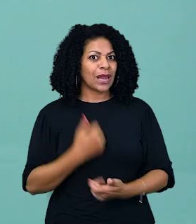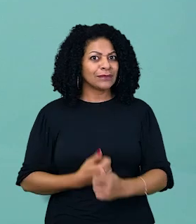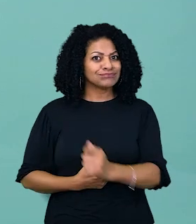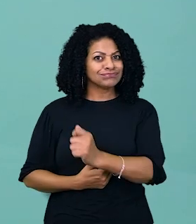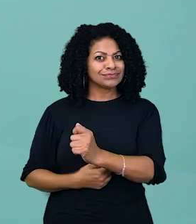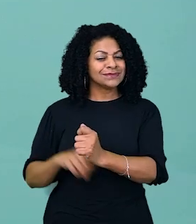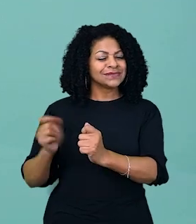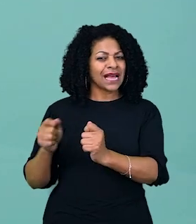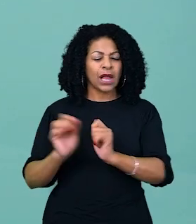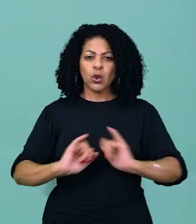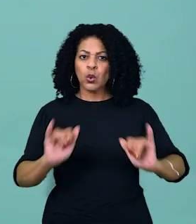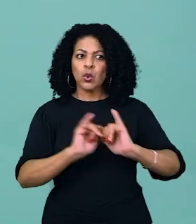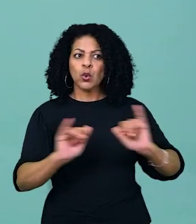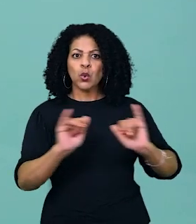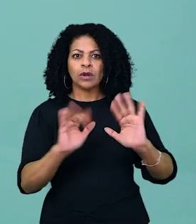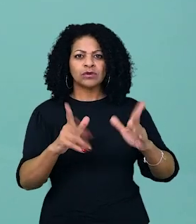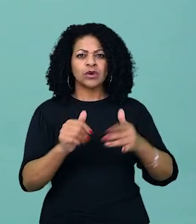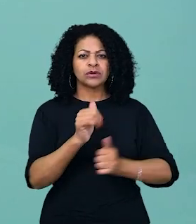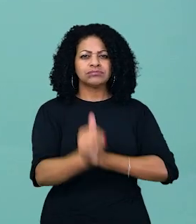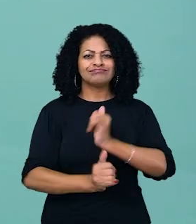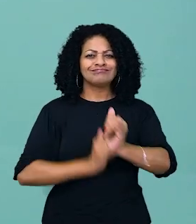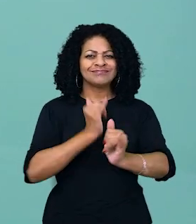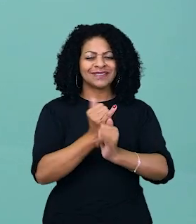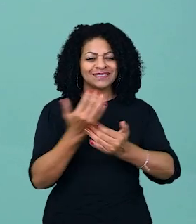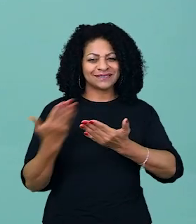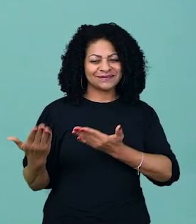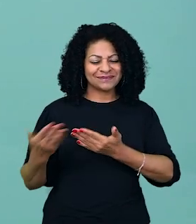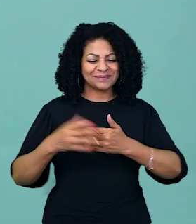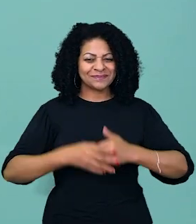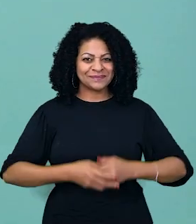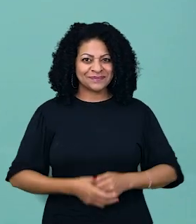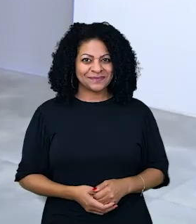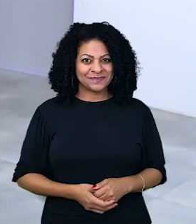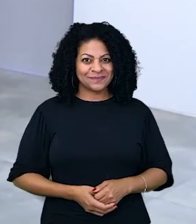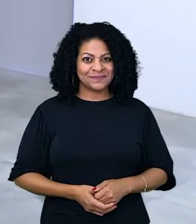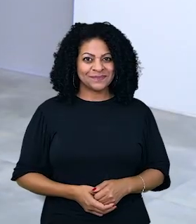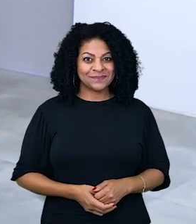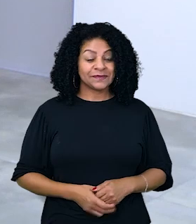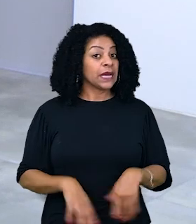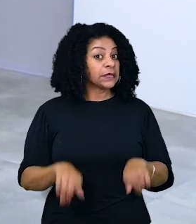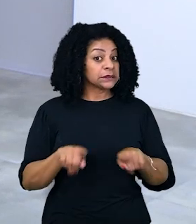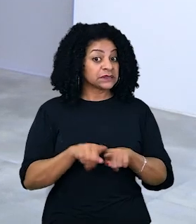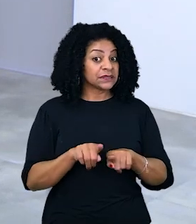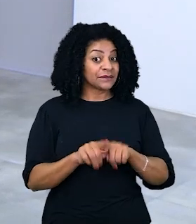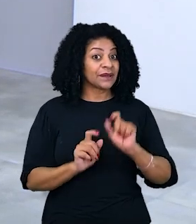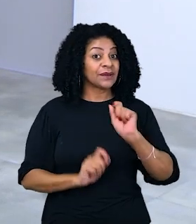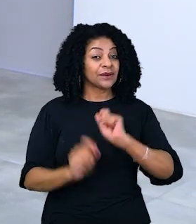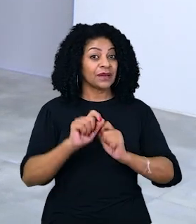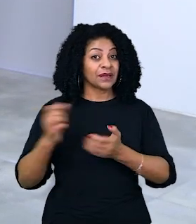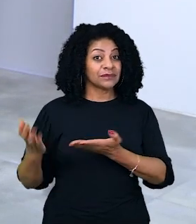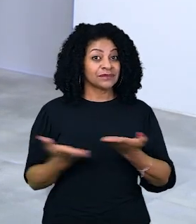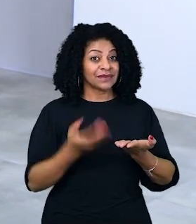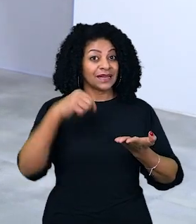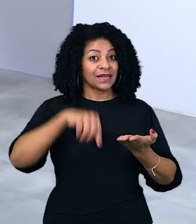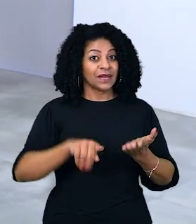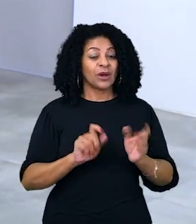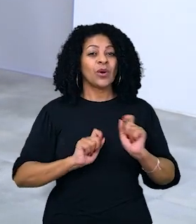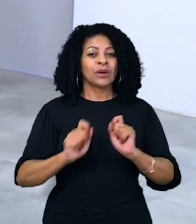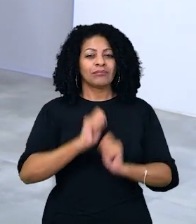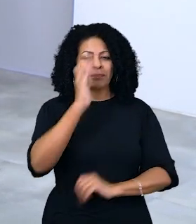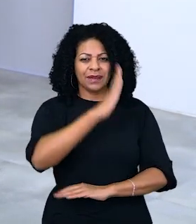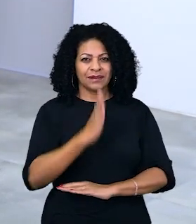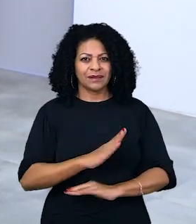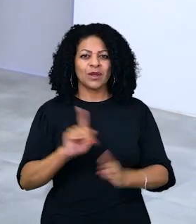programação completa está disponível no site tst.jus.br. E ainda sobre esse assunto, a gente traz aqui no nosso telão